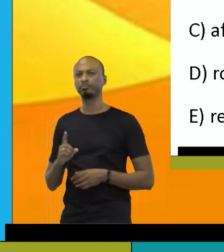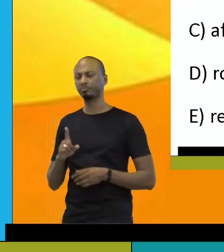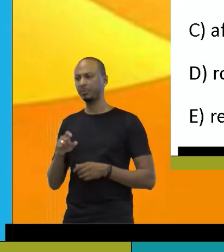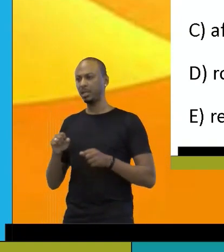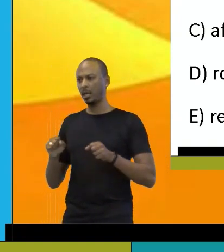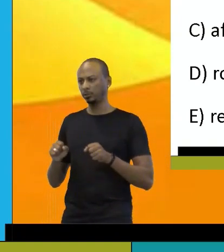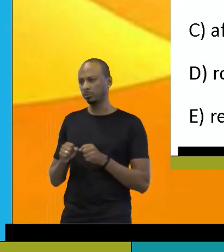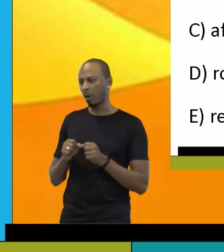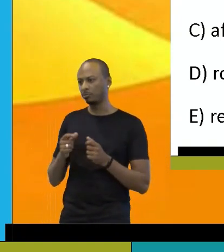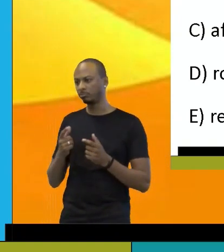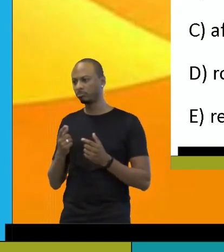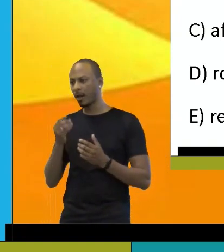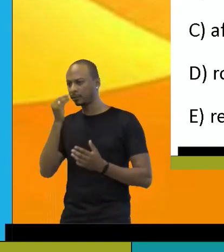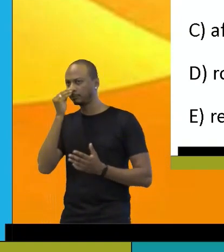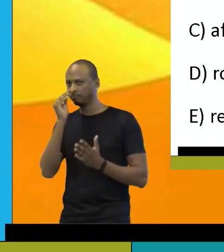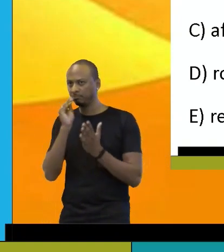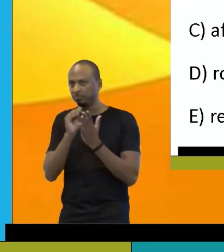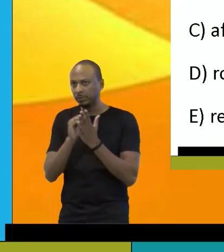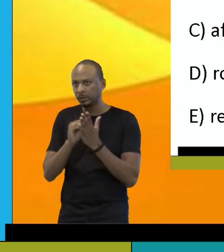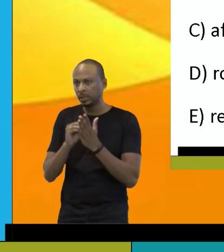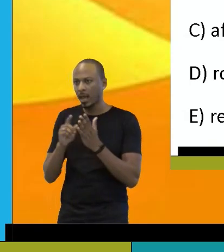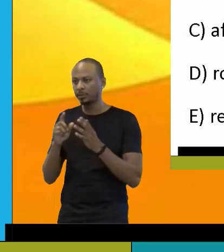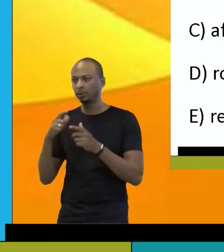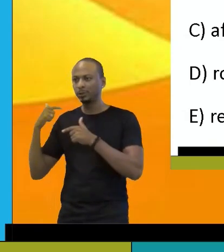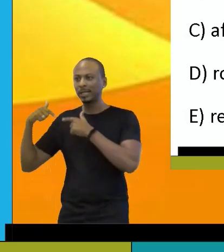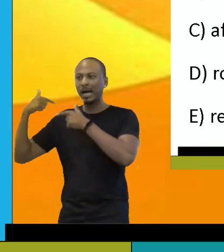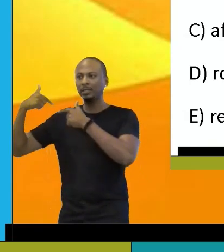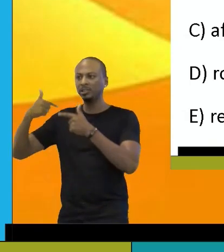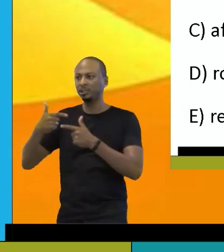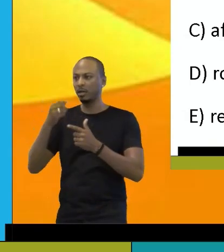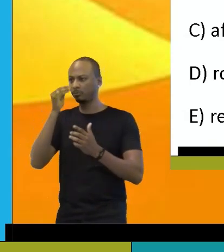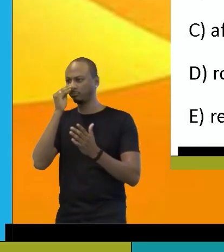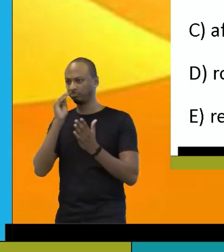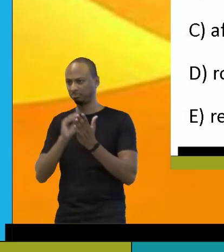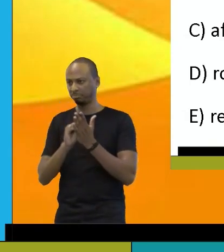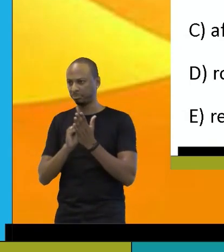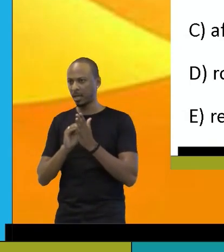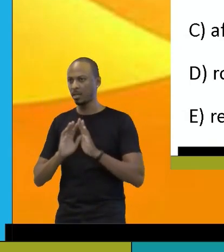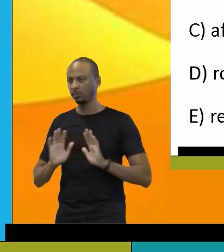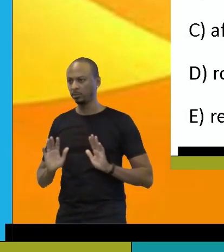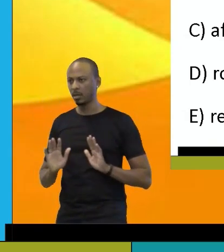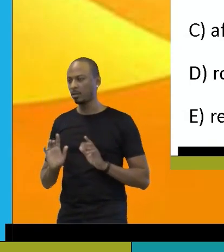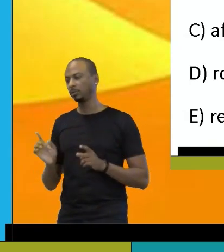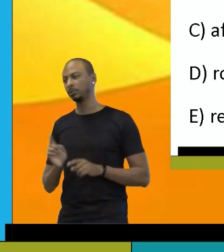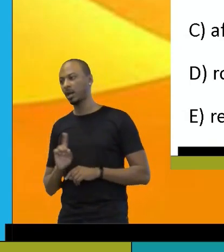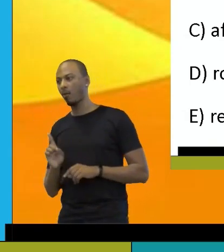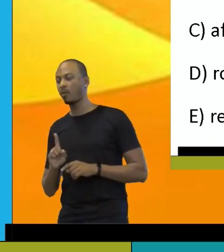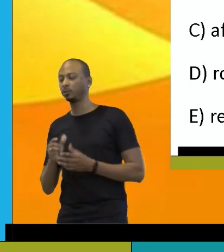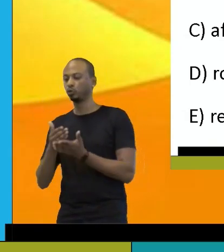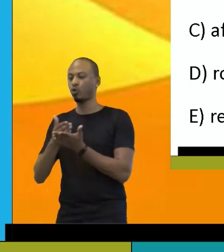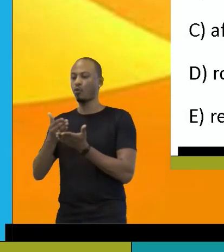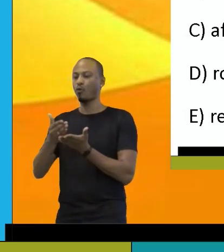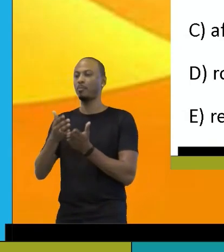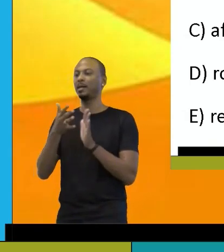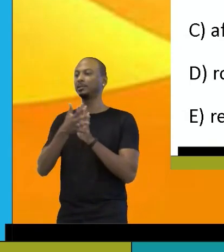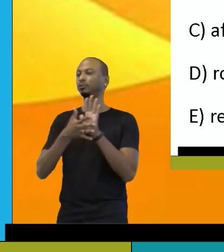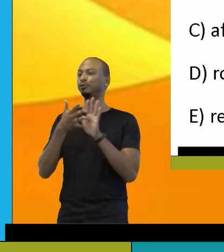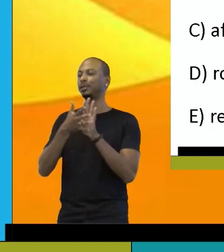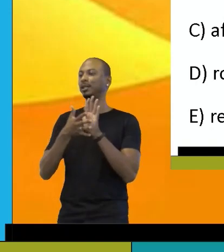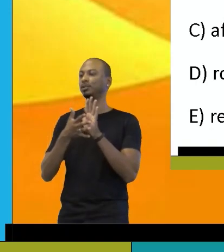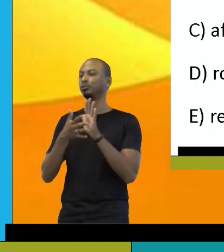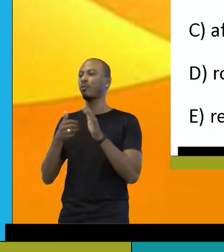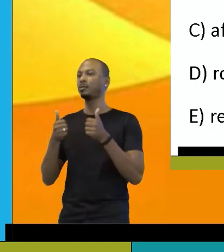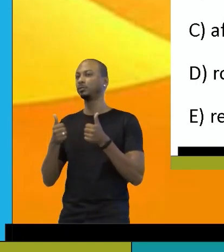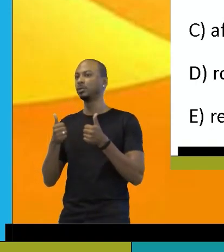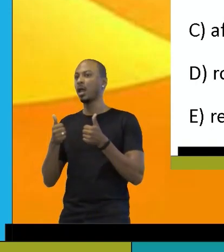texto dizendo que não ignora. Se eu não ignoro a opinião antiga e muito difundida, eu não estou rompendo, eu estou